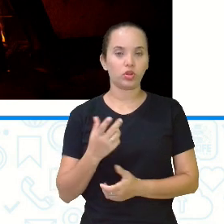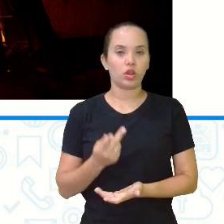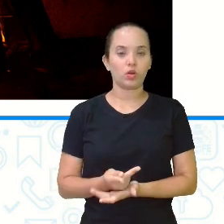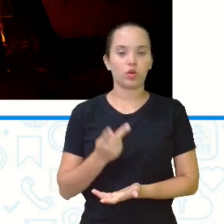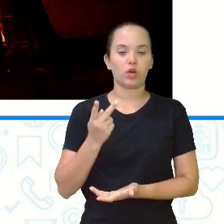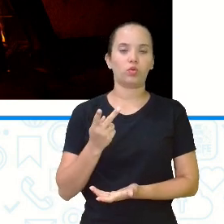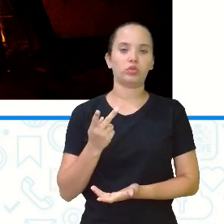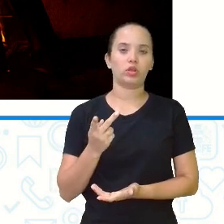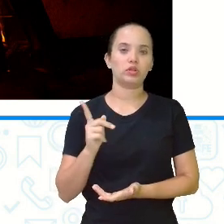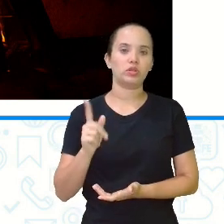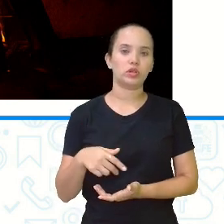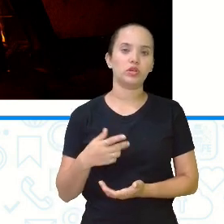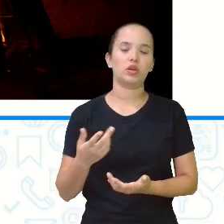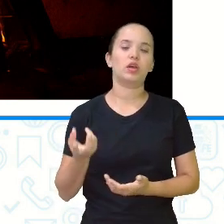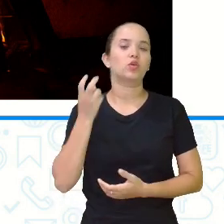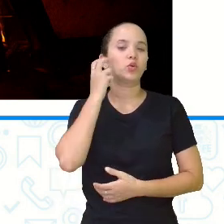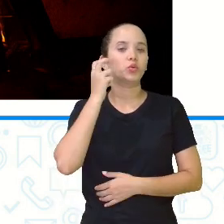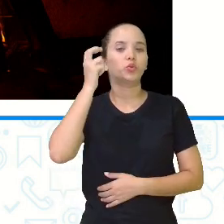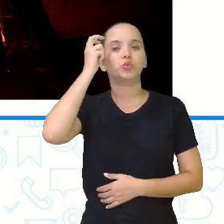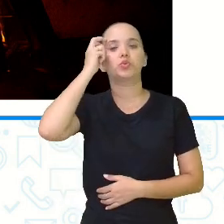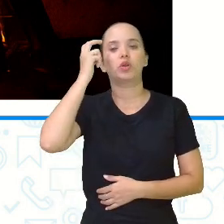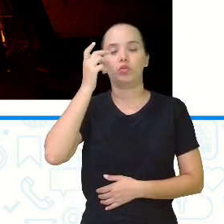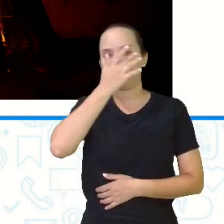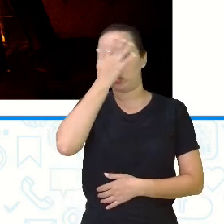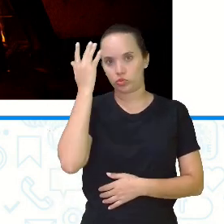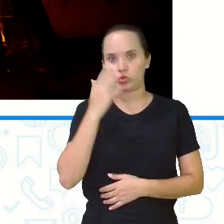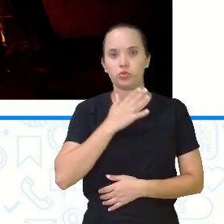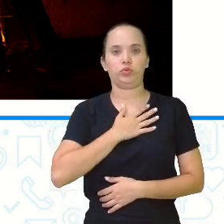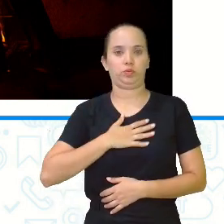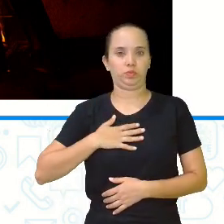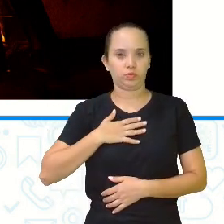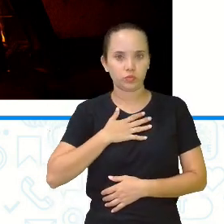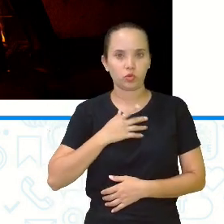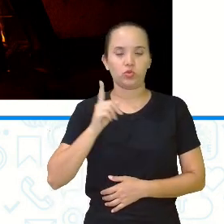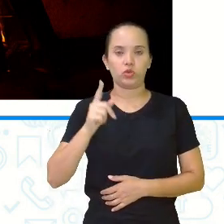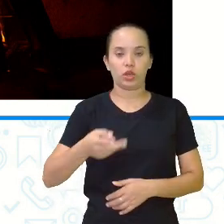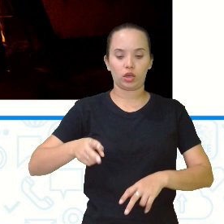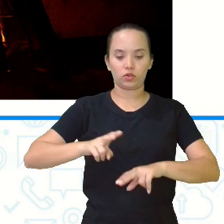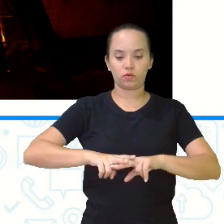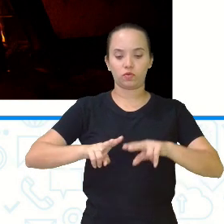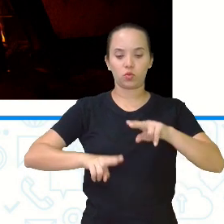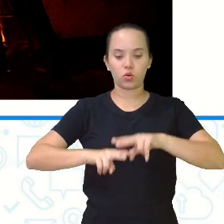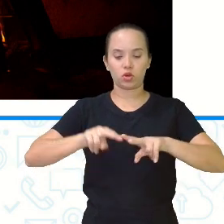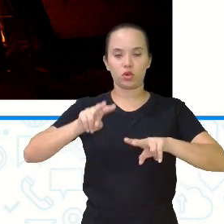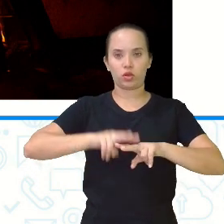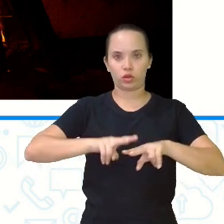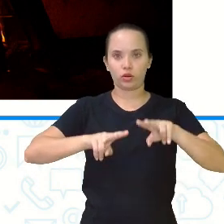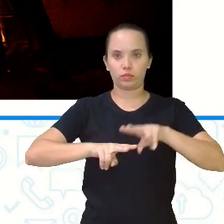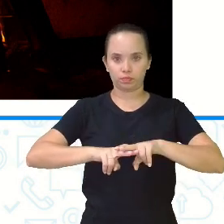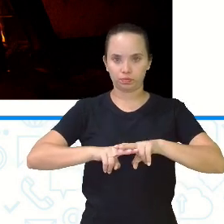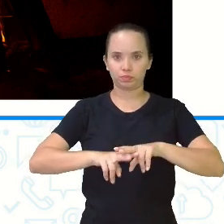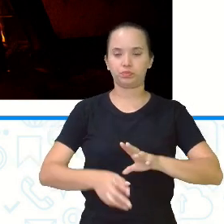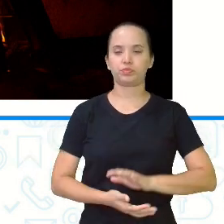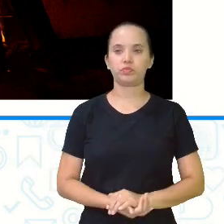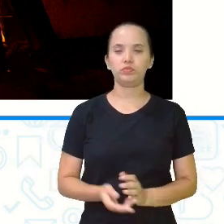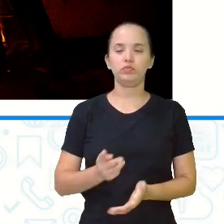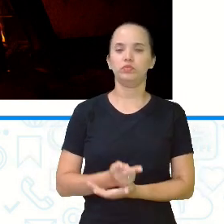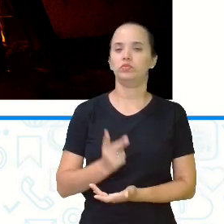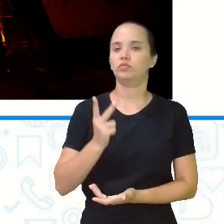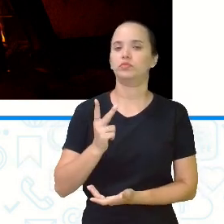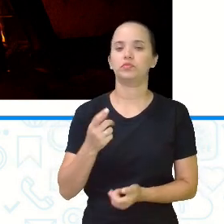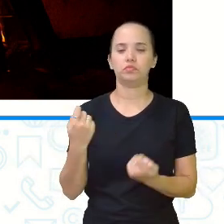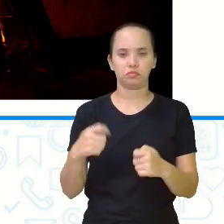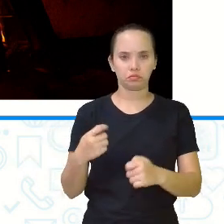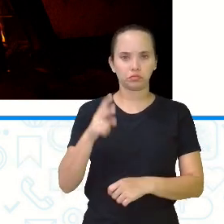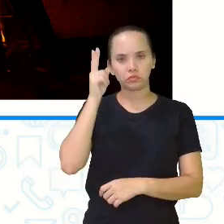acontecendo aí de uma forma muito cultural e as pessoas gostam de fazer as fogueiras. Para essa fogueira acontecer, você lembra quais são